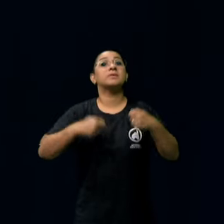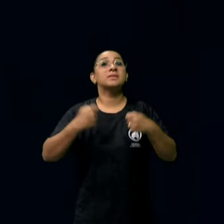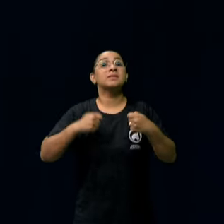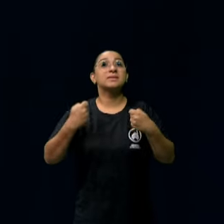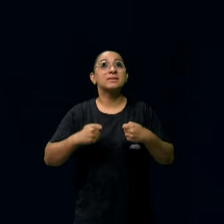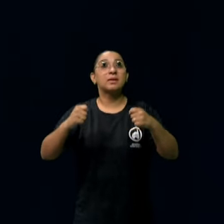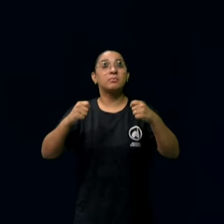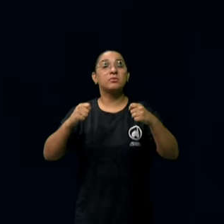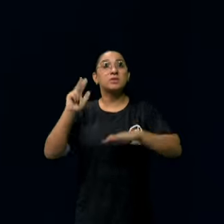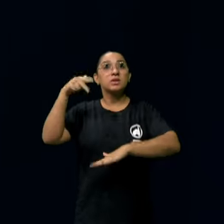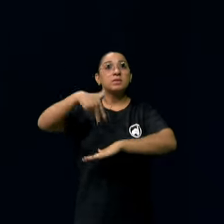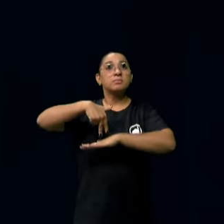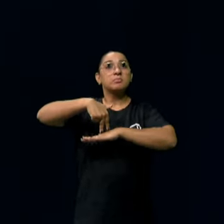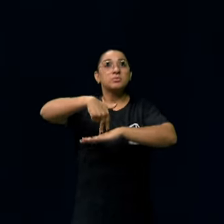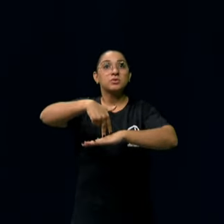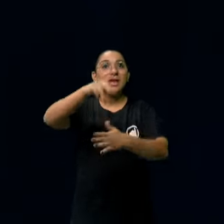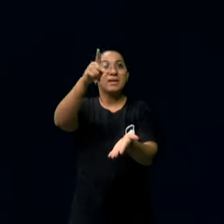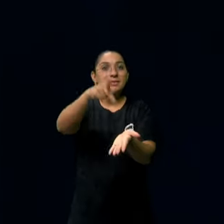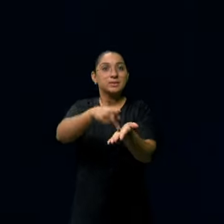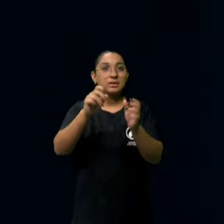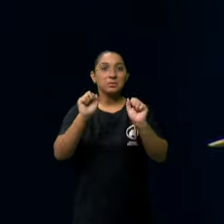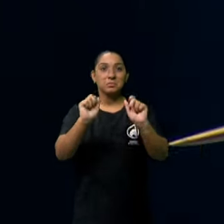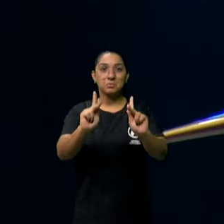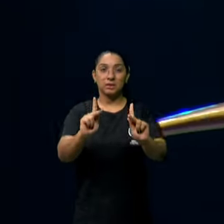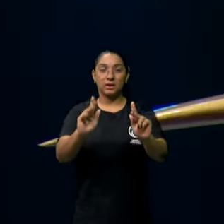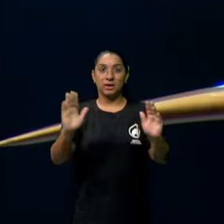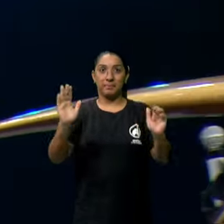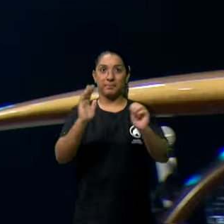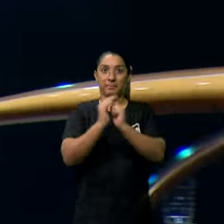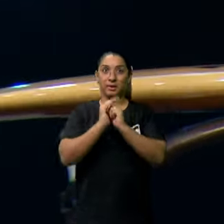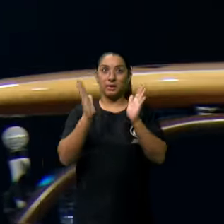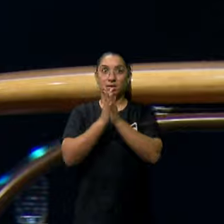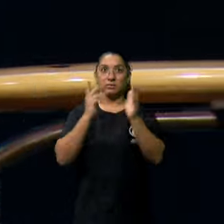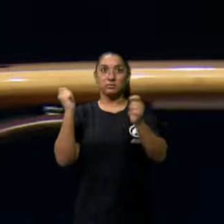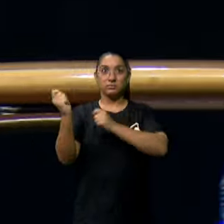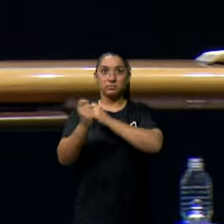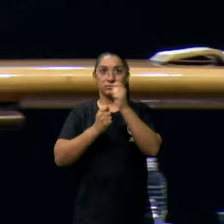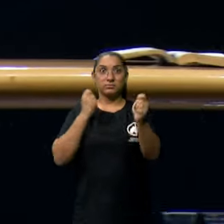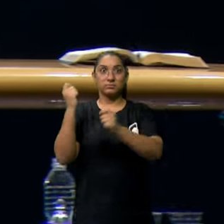aleluia vou te dizer a terceira coisa